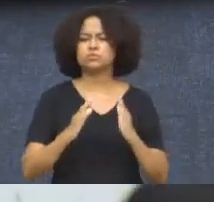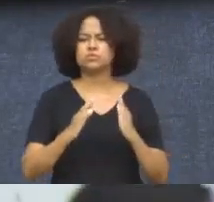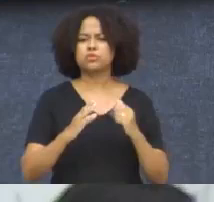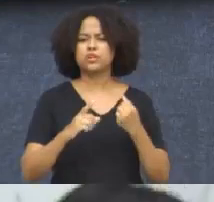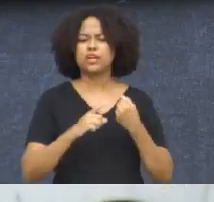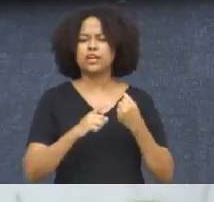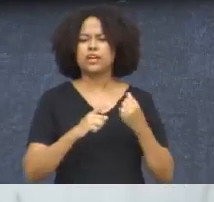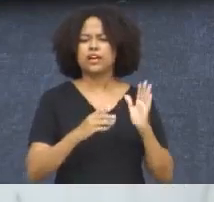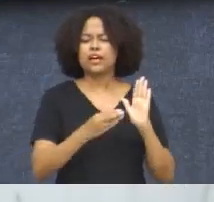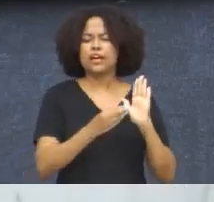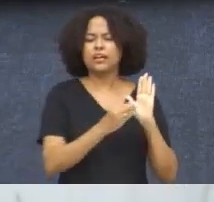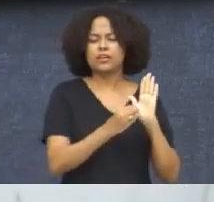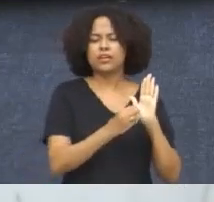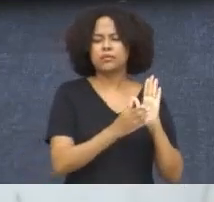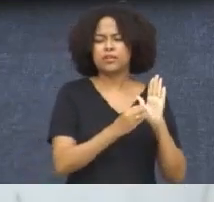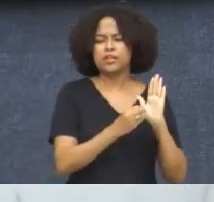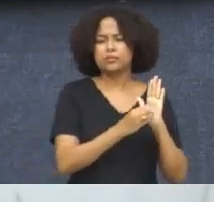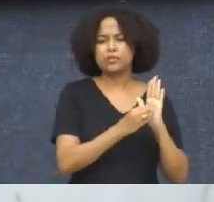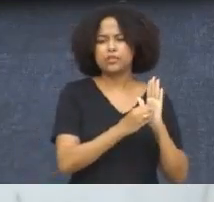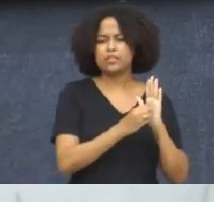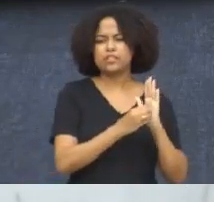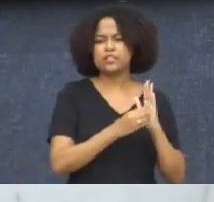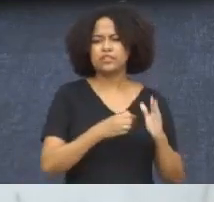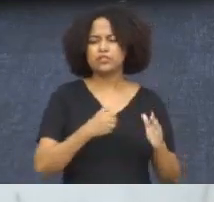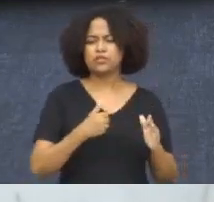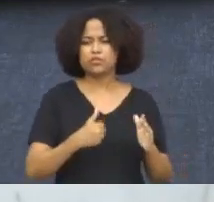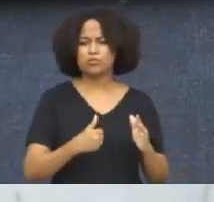número 1/2022 ao projeto